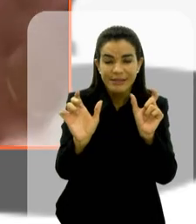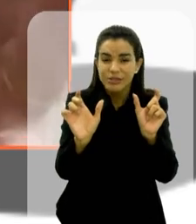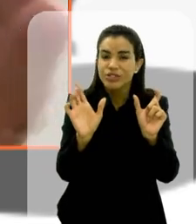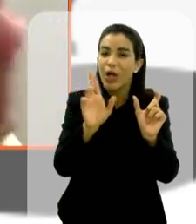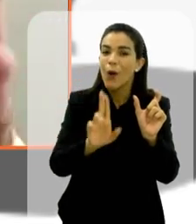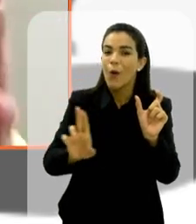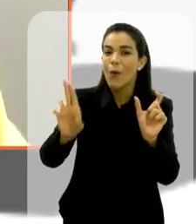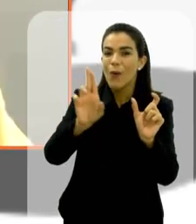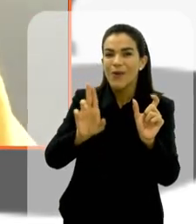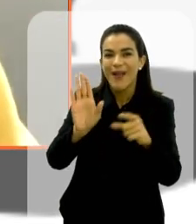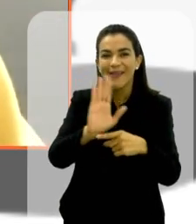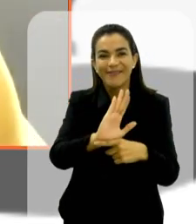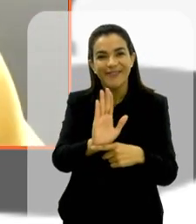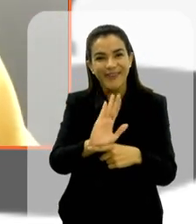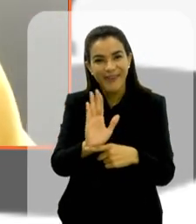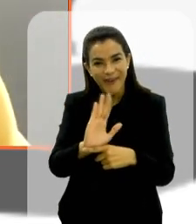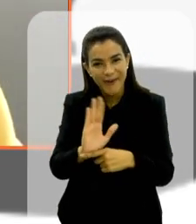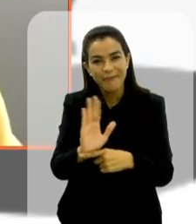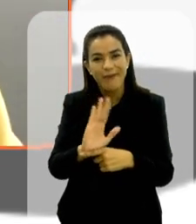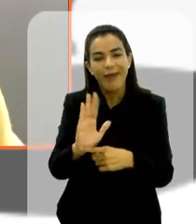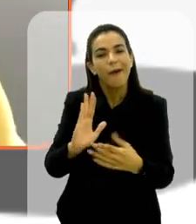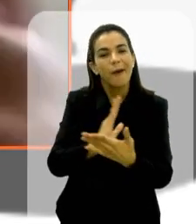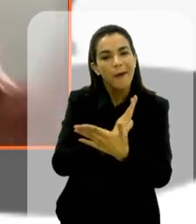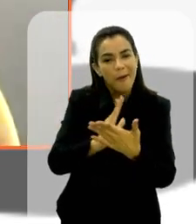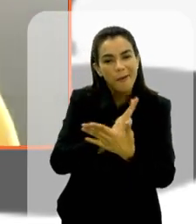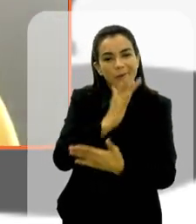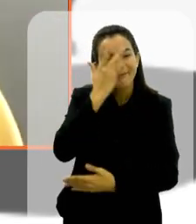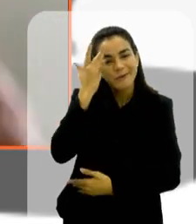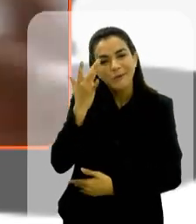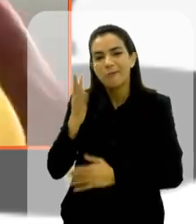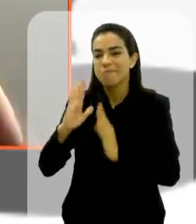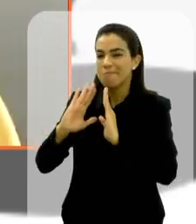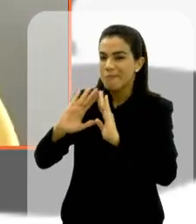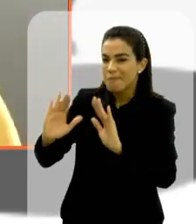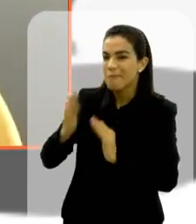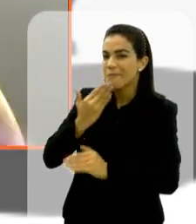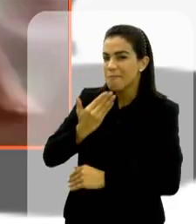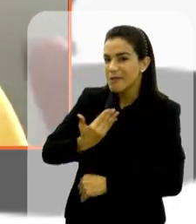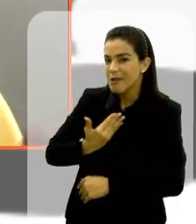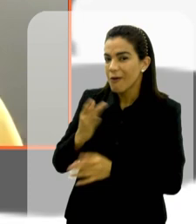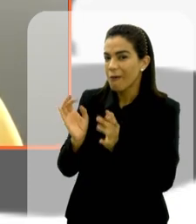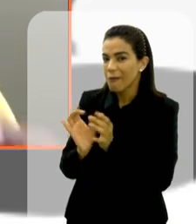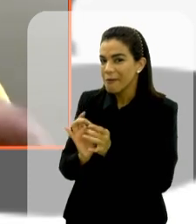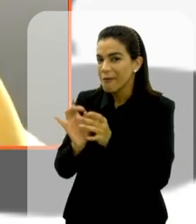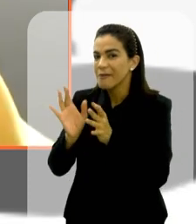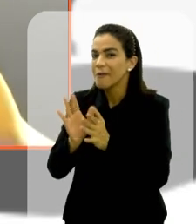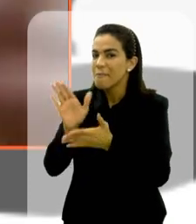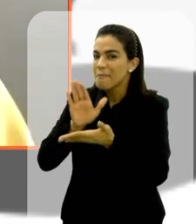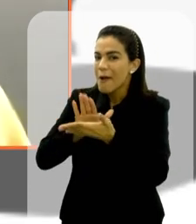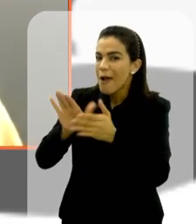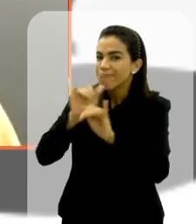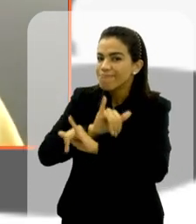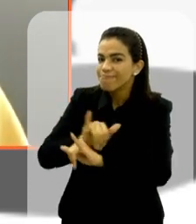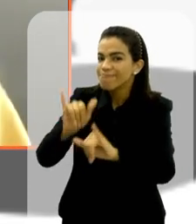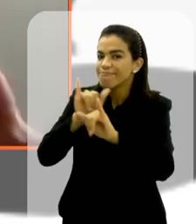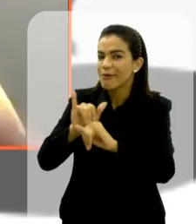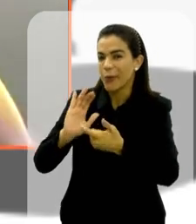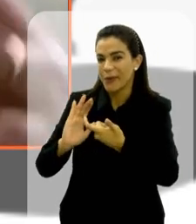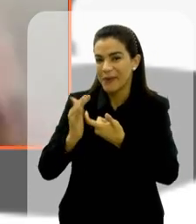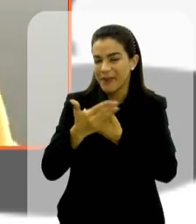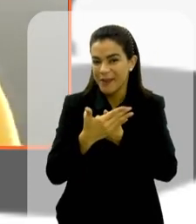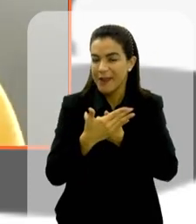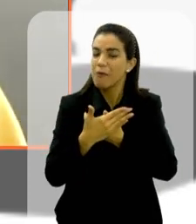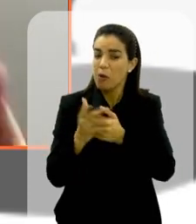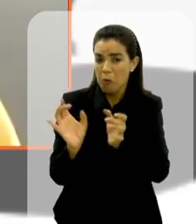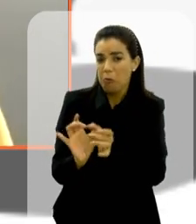já foram usadas até em filmes. Algumas pessoas me pediram autorização para publicar os termos e